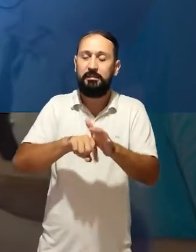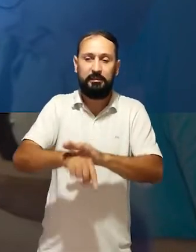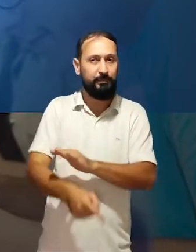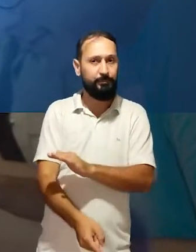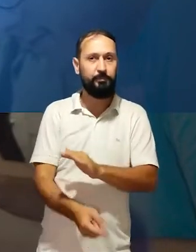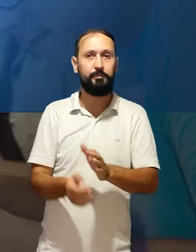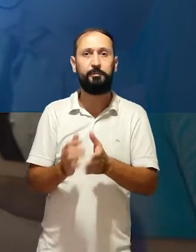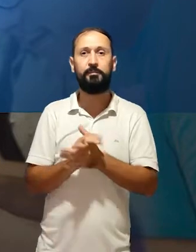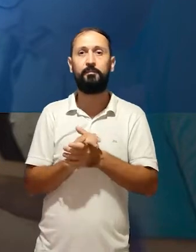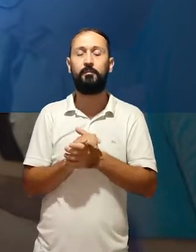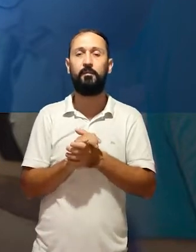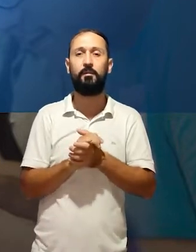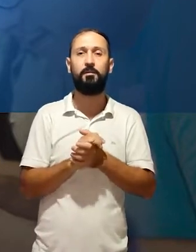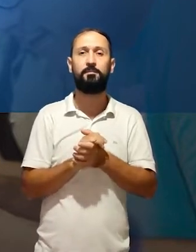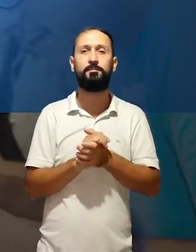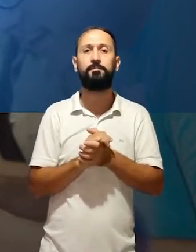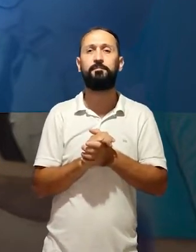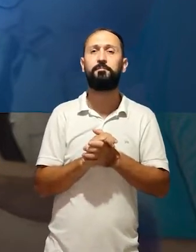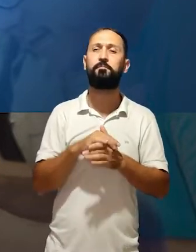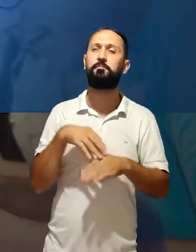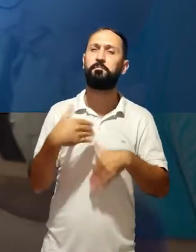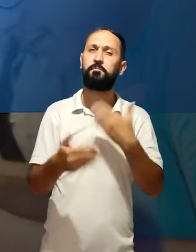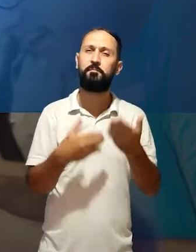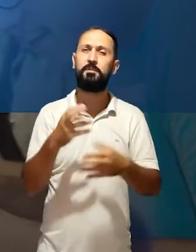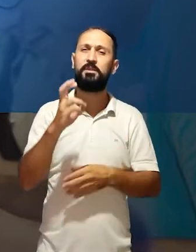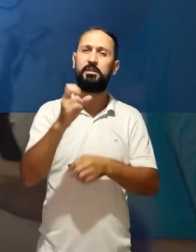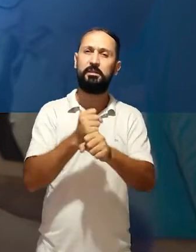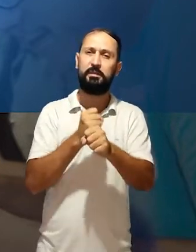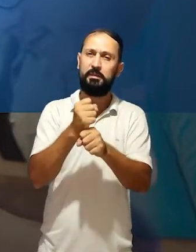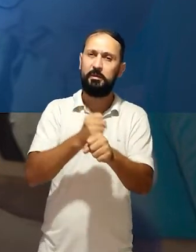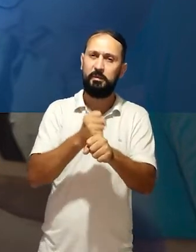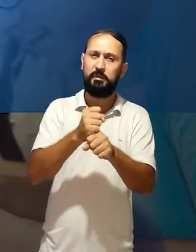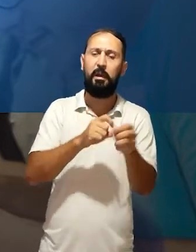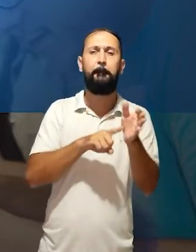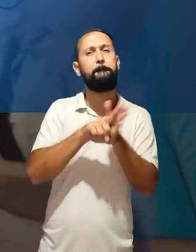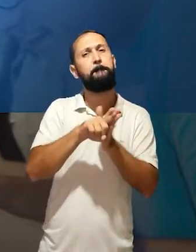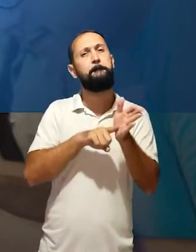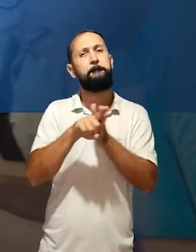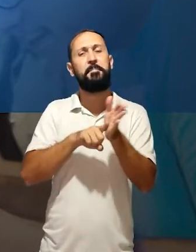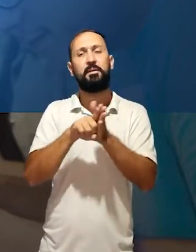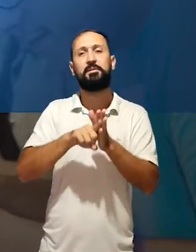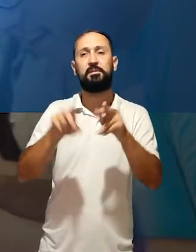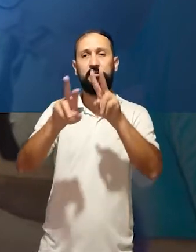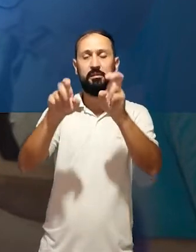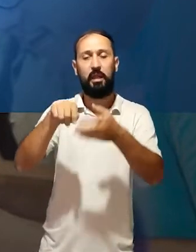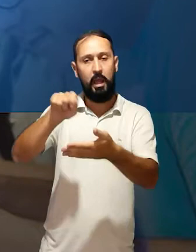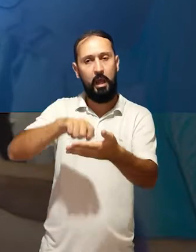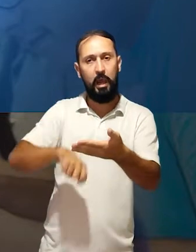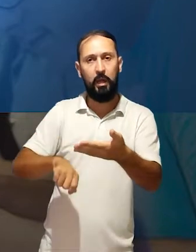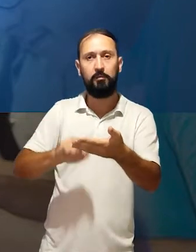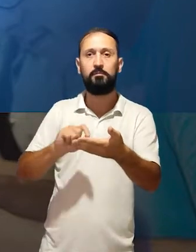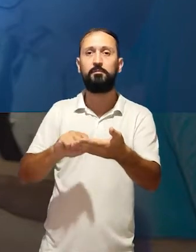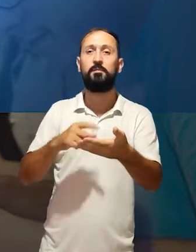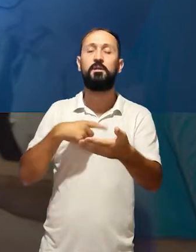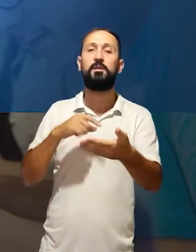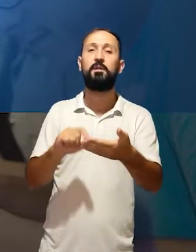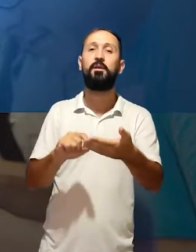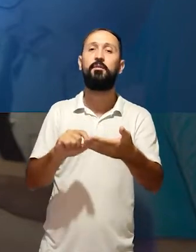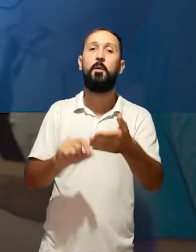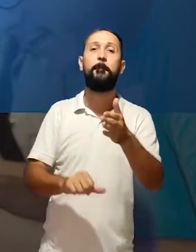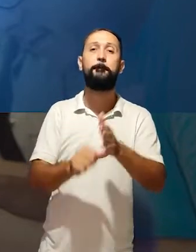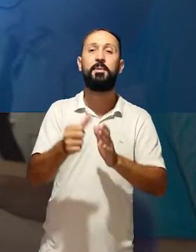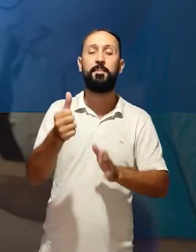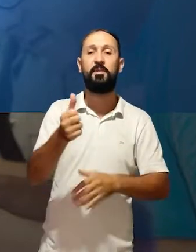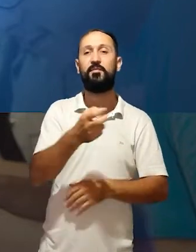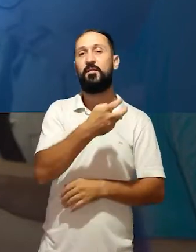mais profundo você vai. E depois de 5 anos pesquisando e escrevendo, saiu